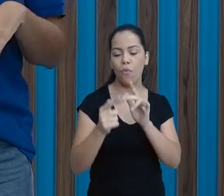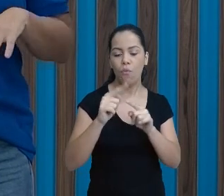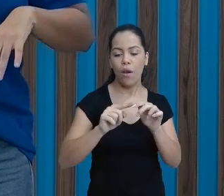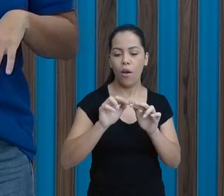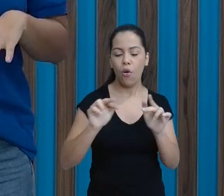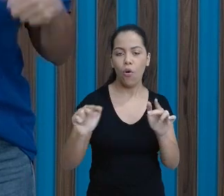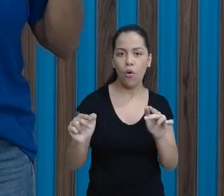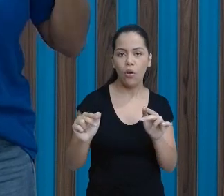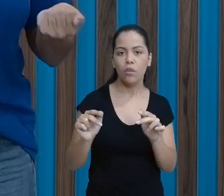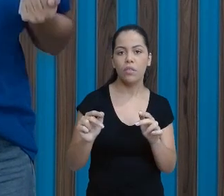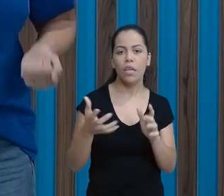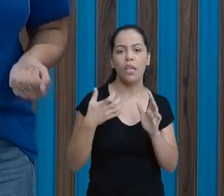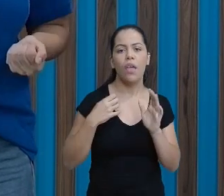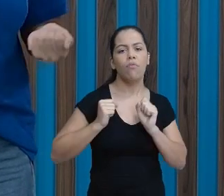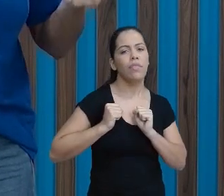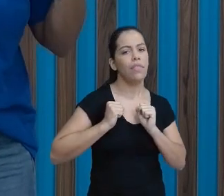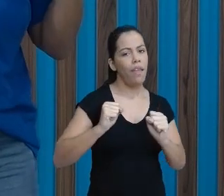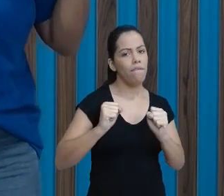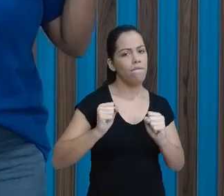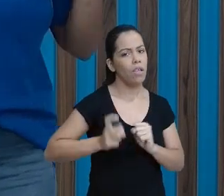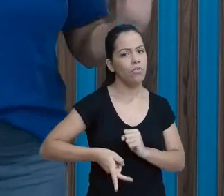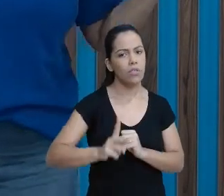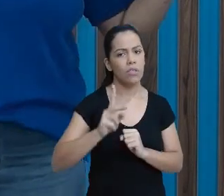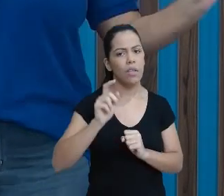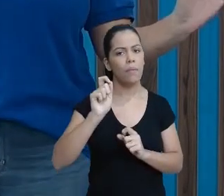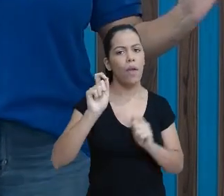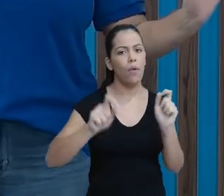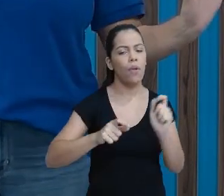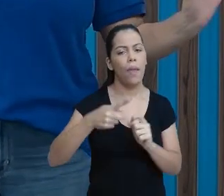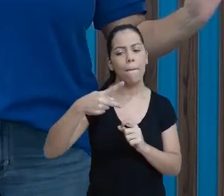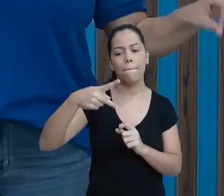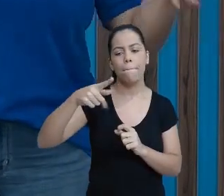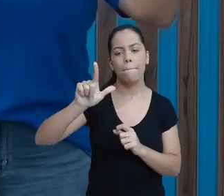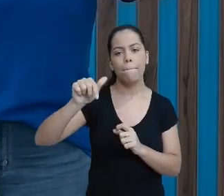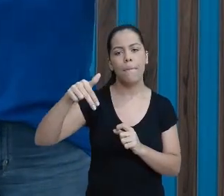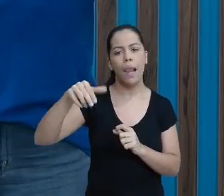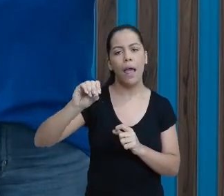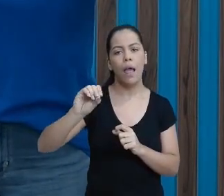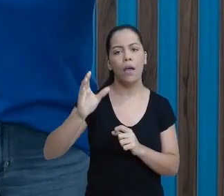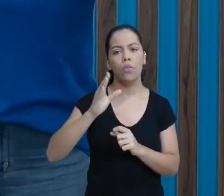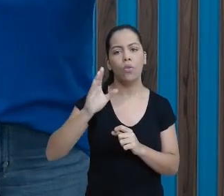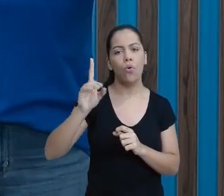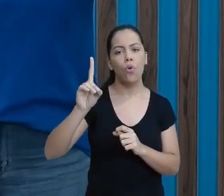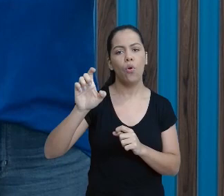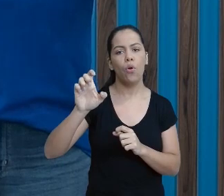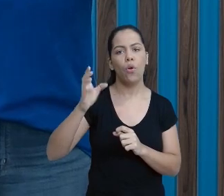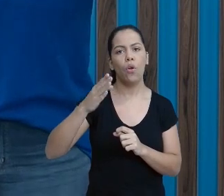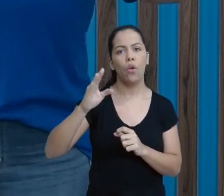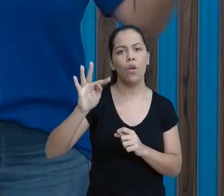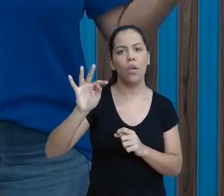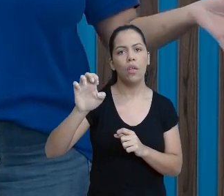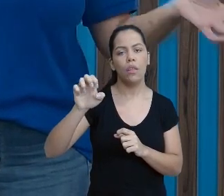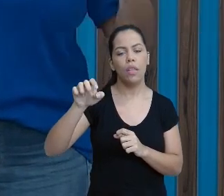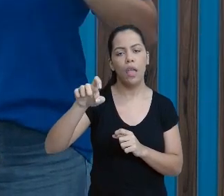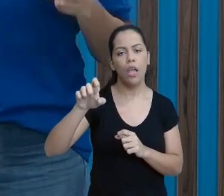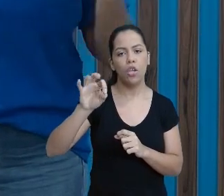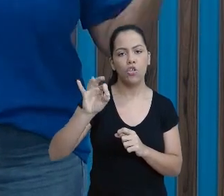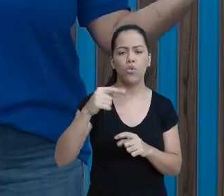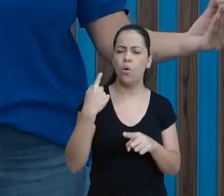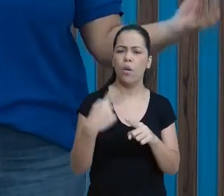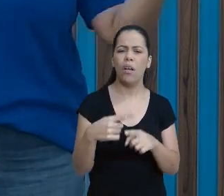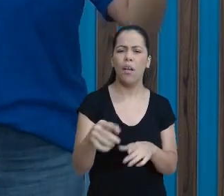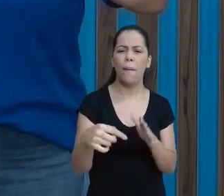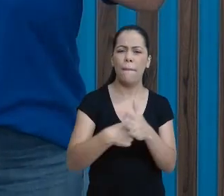costumo defender bastante, que é um plano de texto. Você vai dizer, mas Camille, o que é um plano de texto? Para que eu